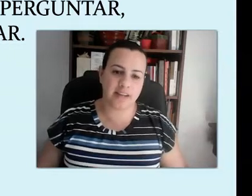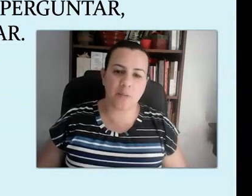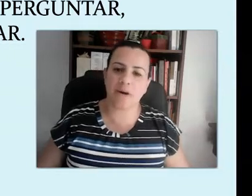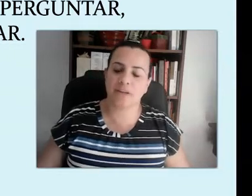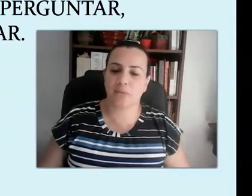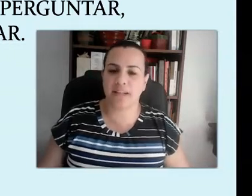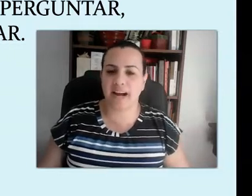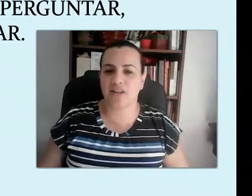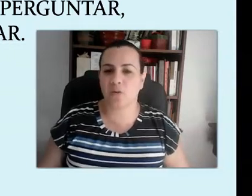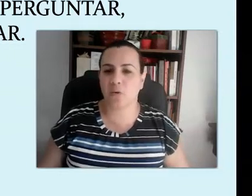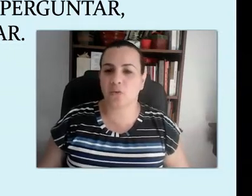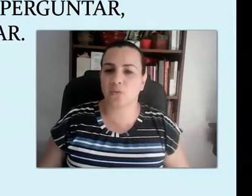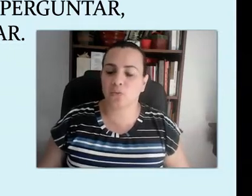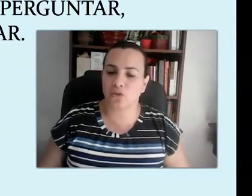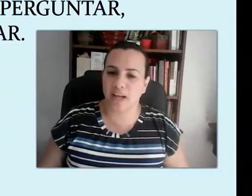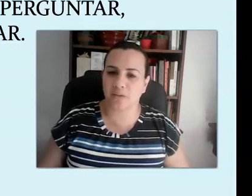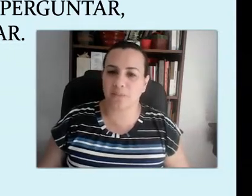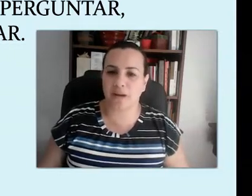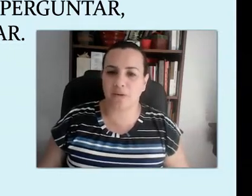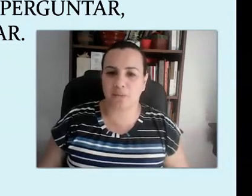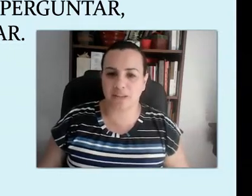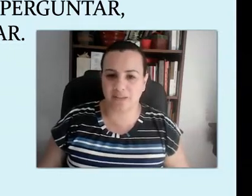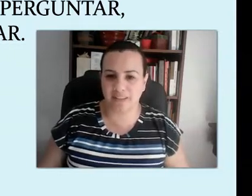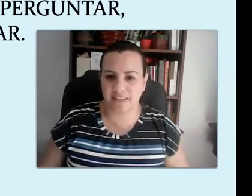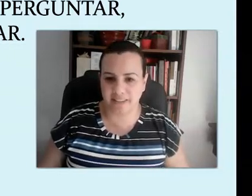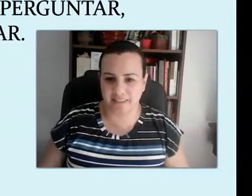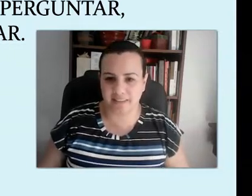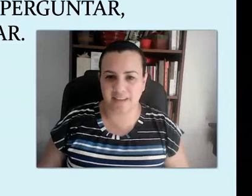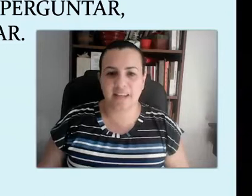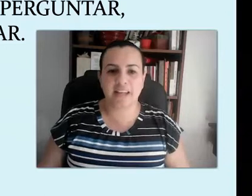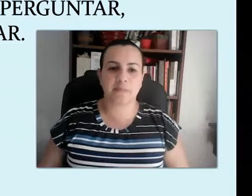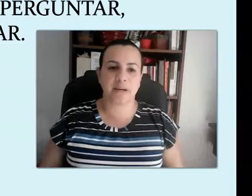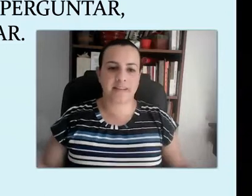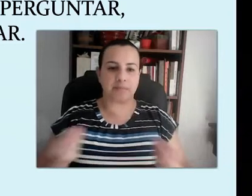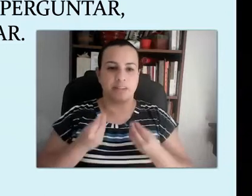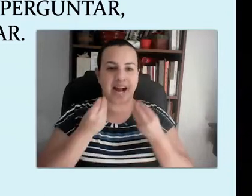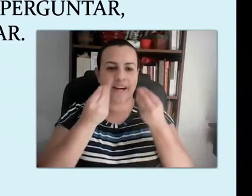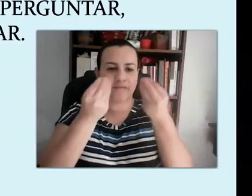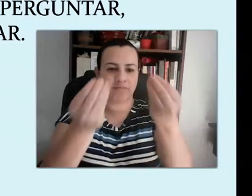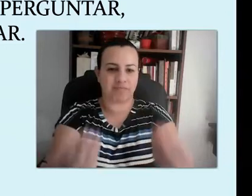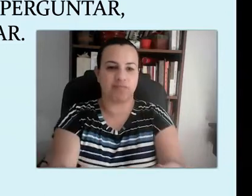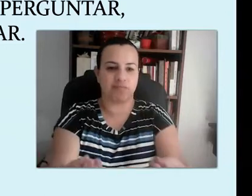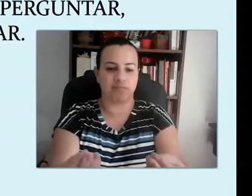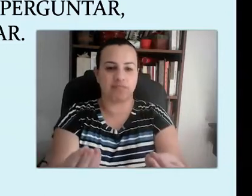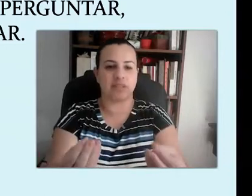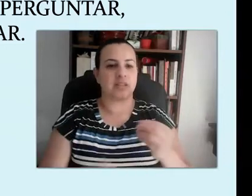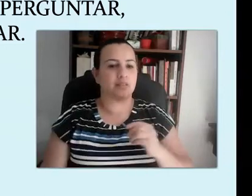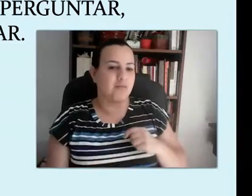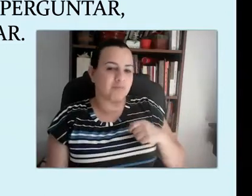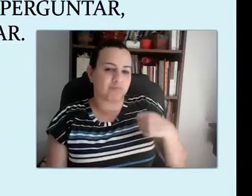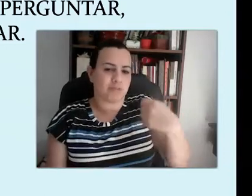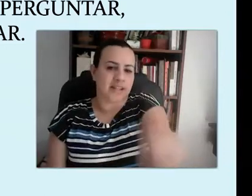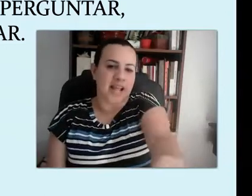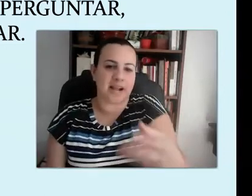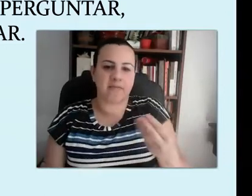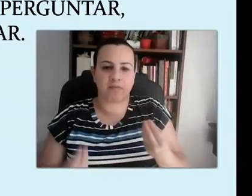direção do sinal pode mudar de acordo com o sujeito para o objeto da sentença. Então, por exemplo, dar.